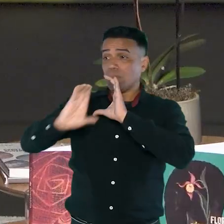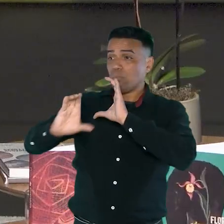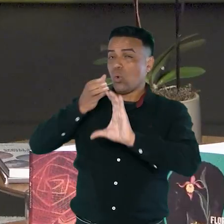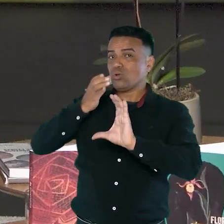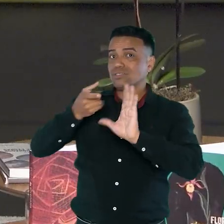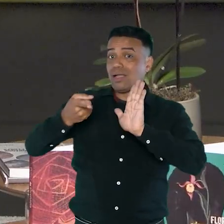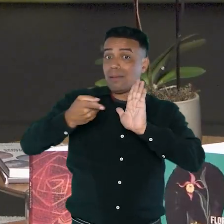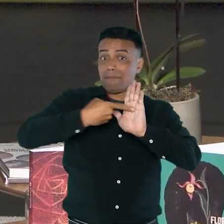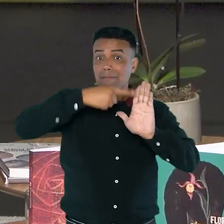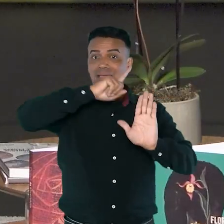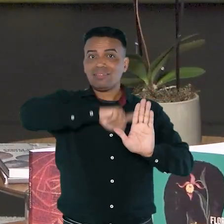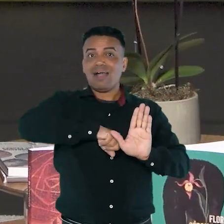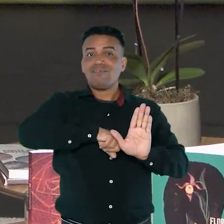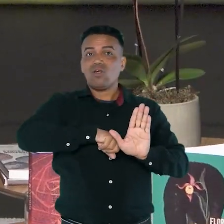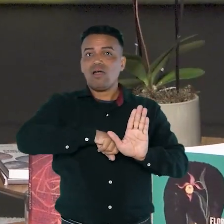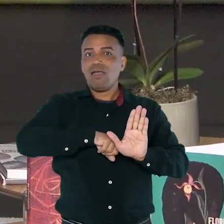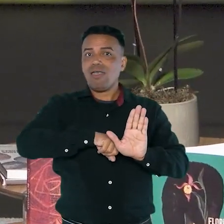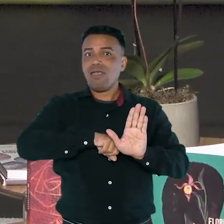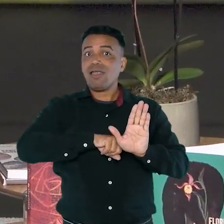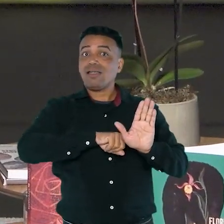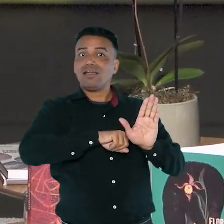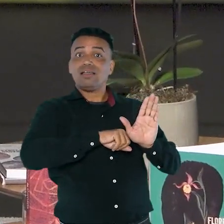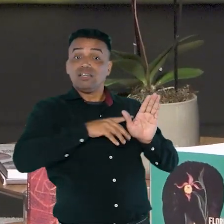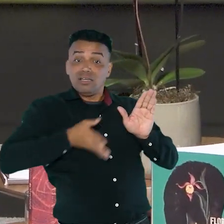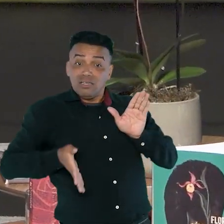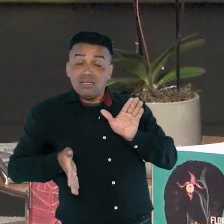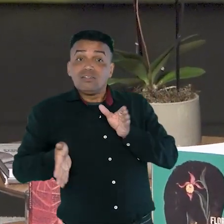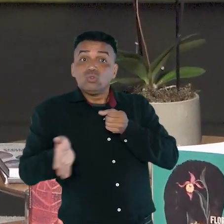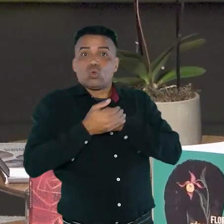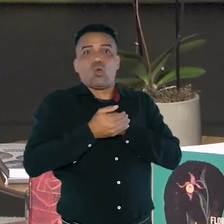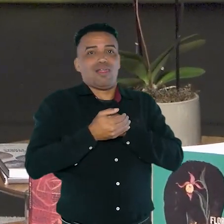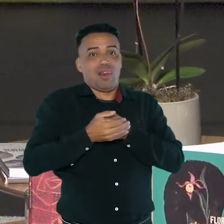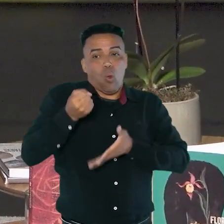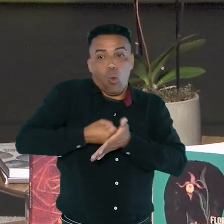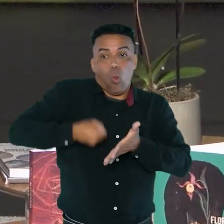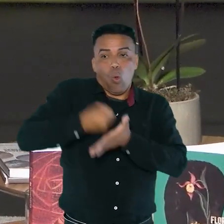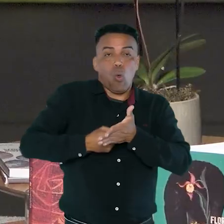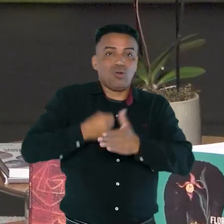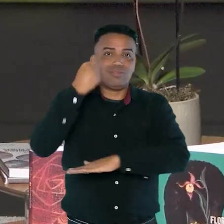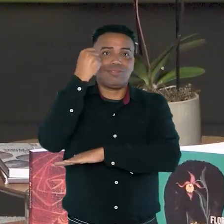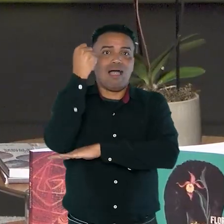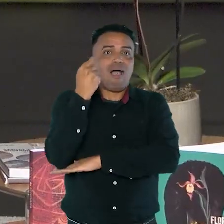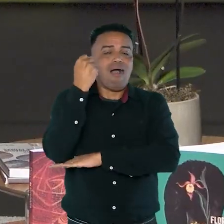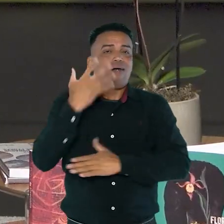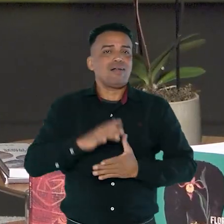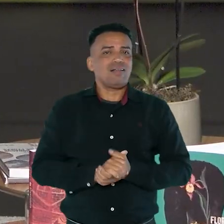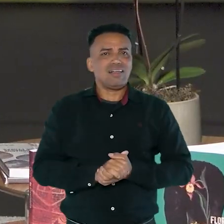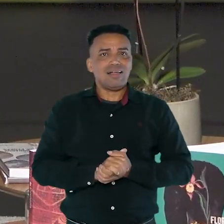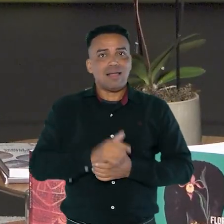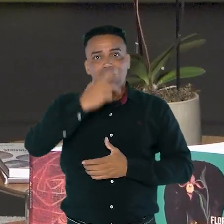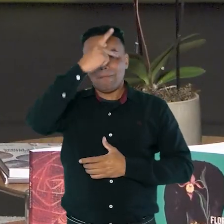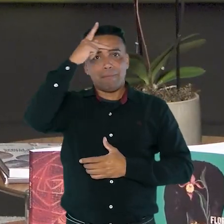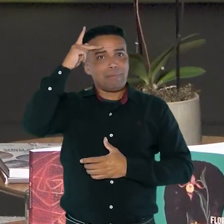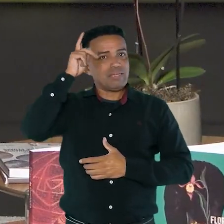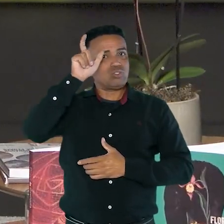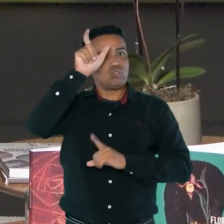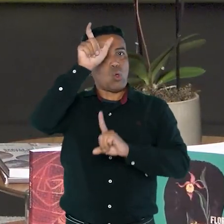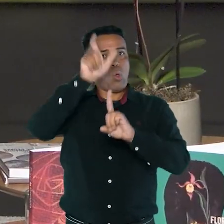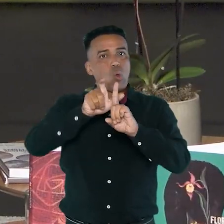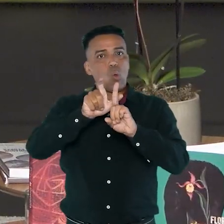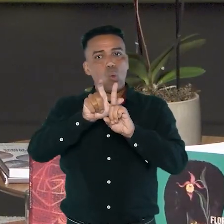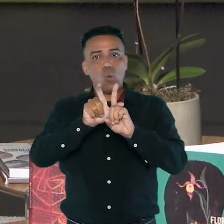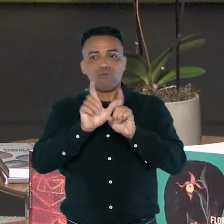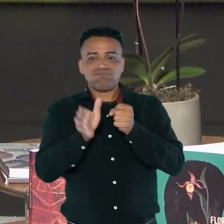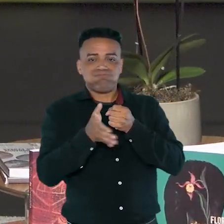era uma camuflagem de luta. Olha que bonito uma pessoa se camuflar, enfrentar um sistema,